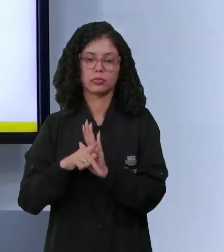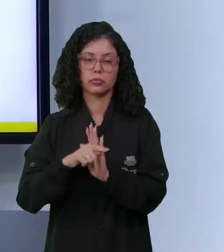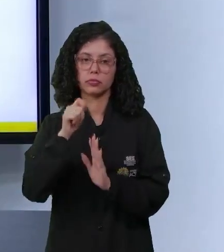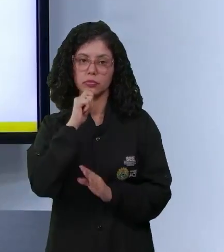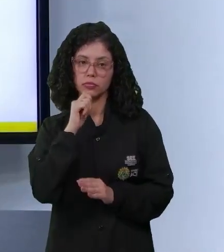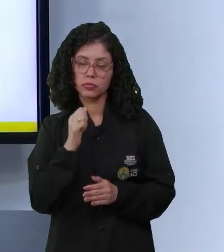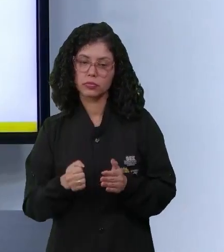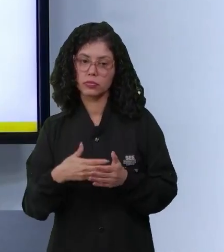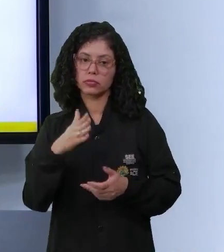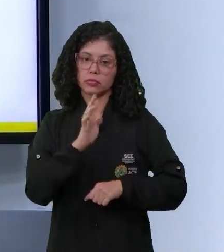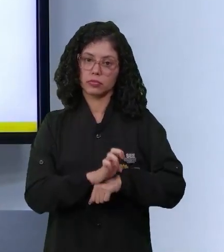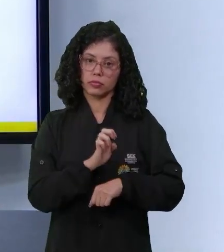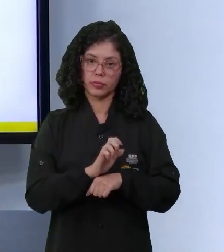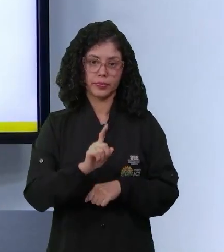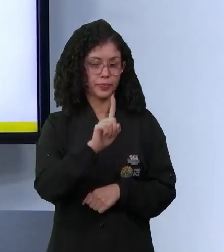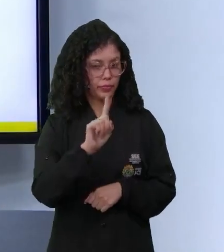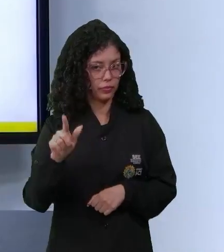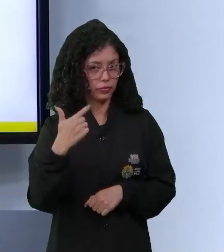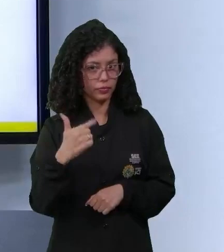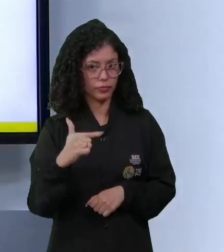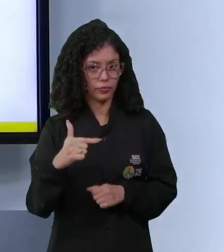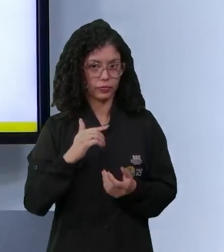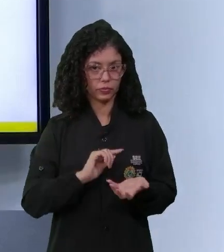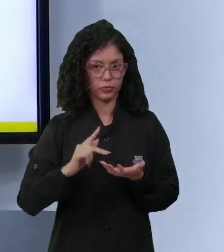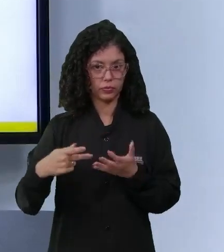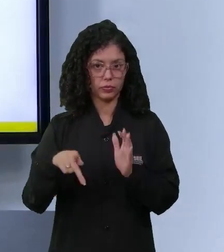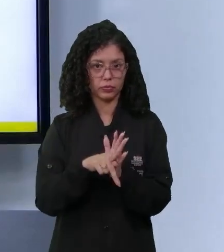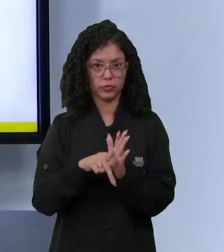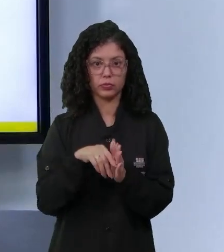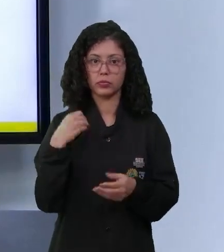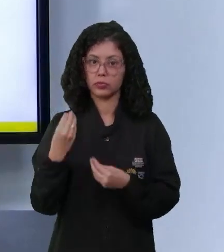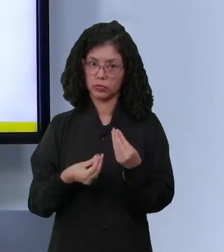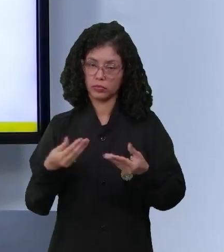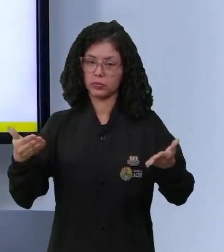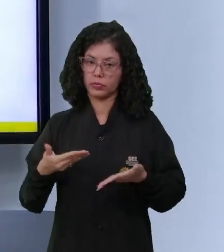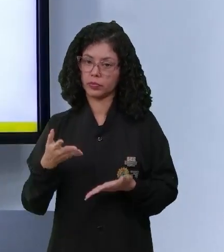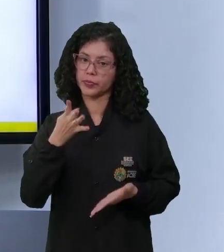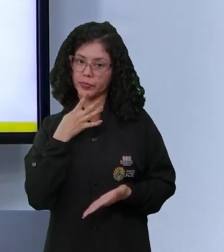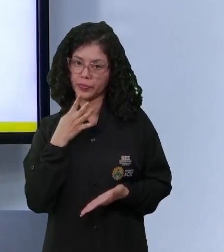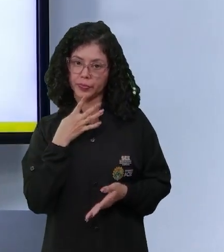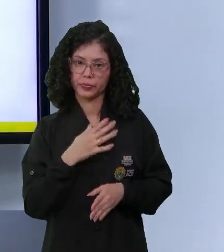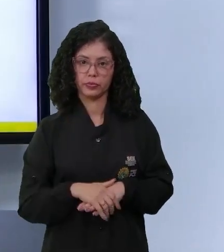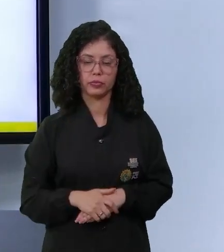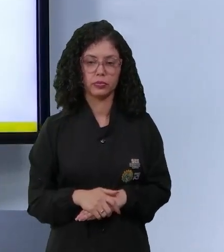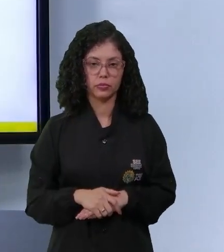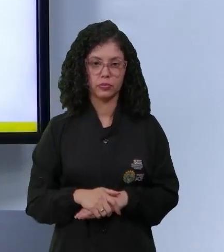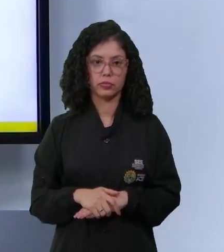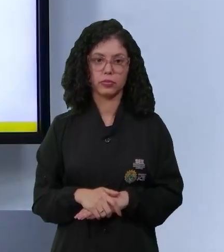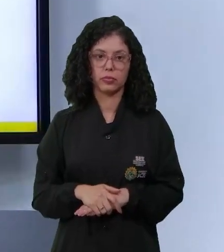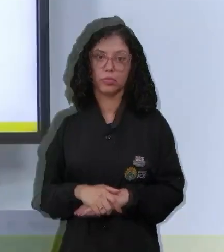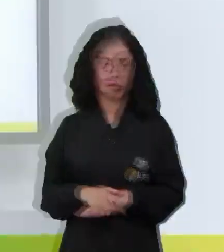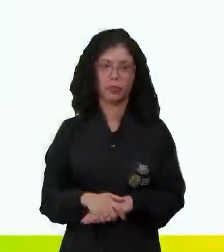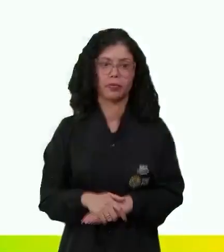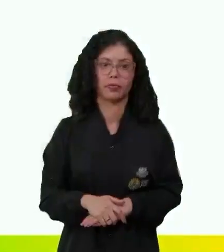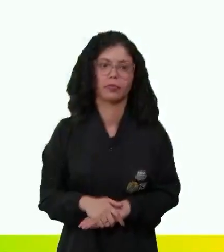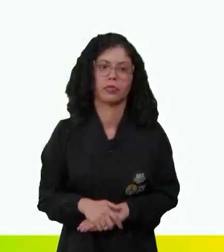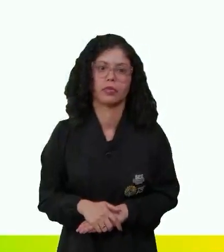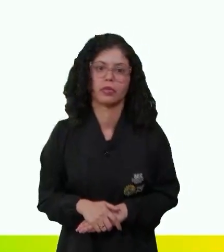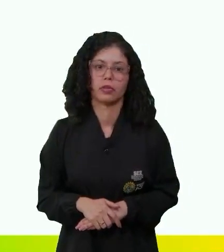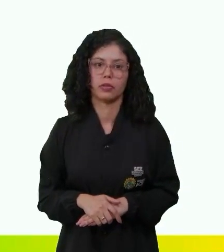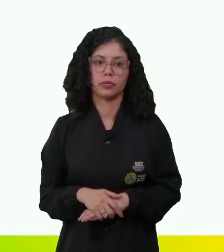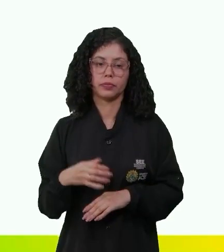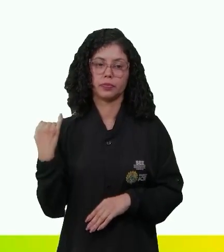muitos estados brasileiros ainda não tinham suas fronteiras consolidadas da forma que nós conhecemos hoje. Outra